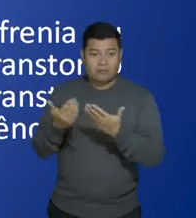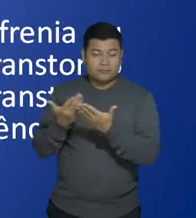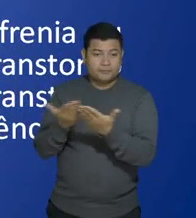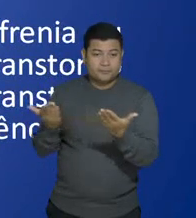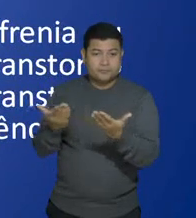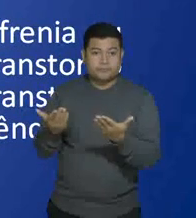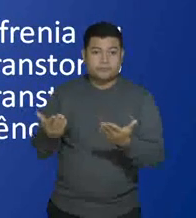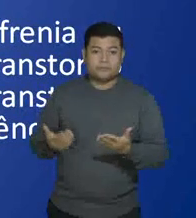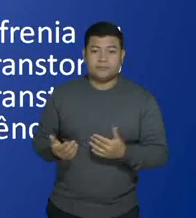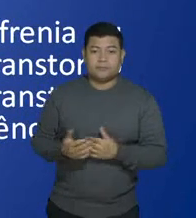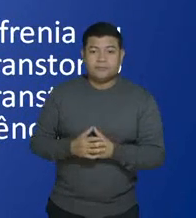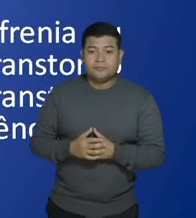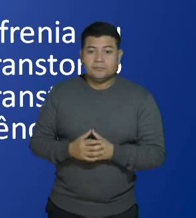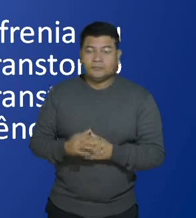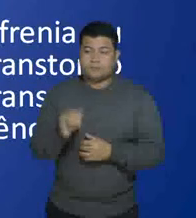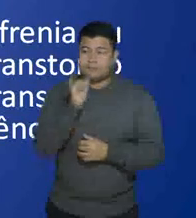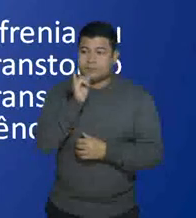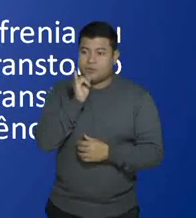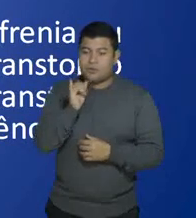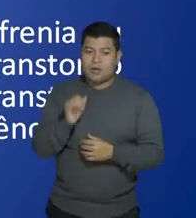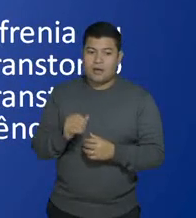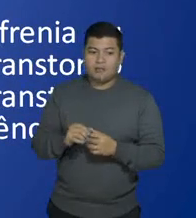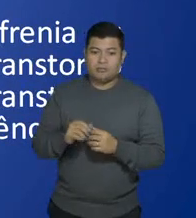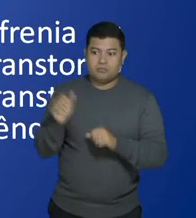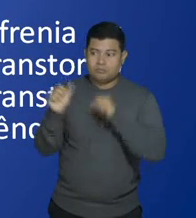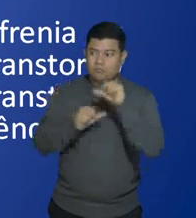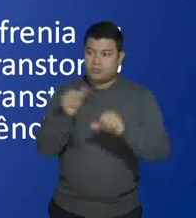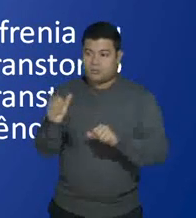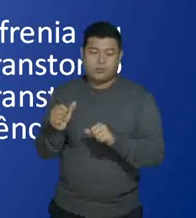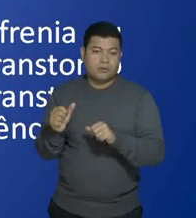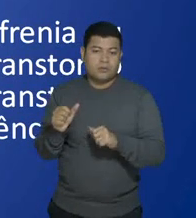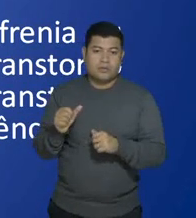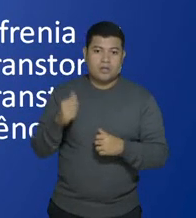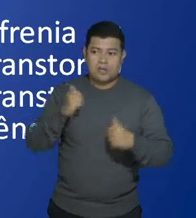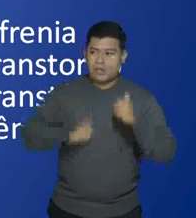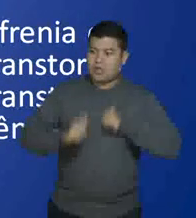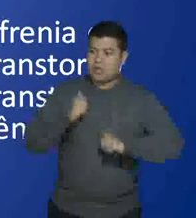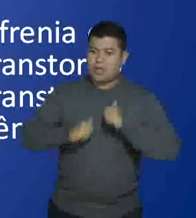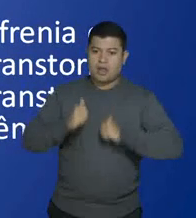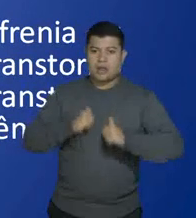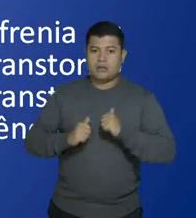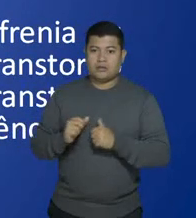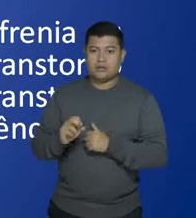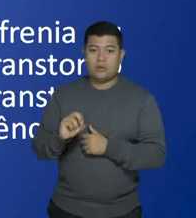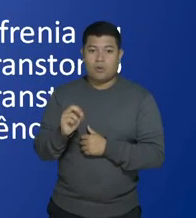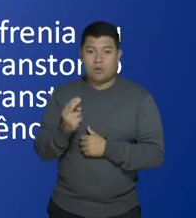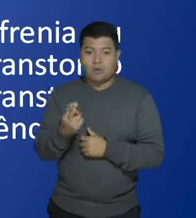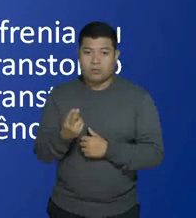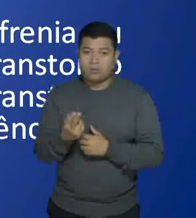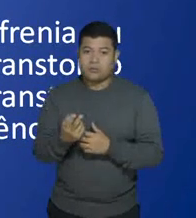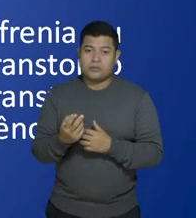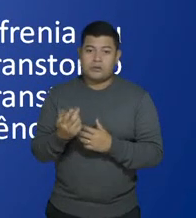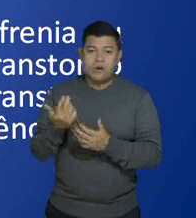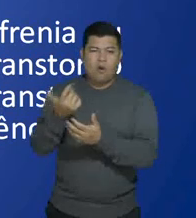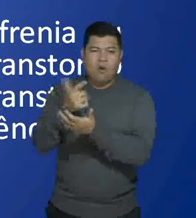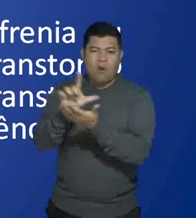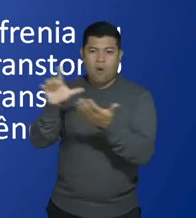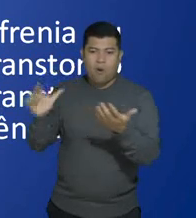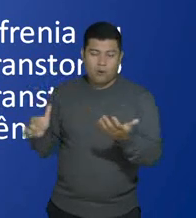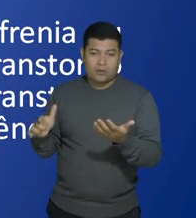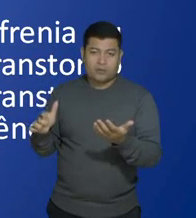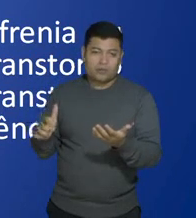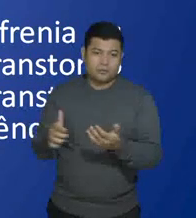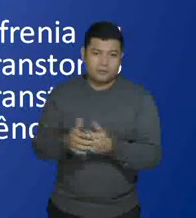nesses transtornos. Humor, transtorno de ansiedade, vamos dizer. Personal, intoxicação, abstinência, tudo isso a